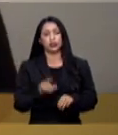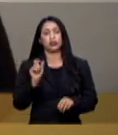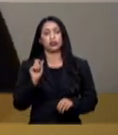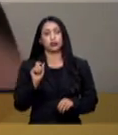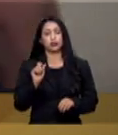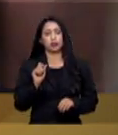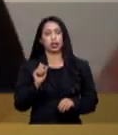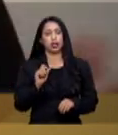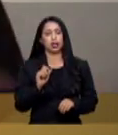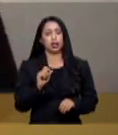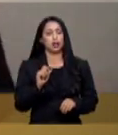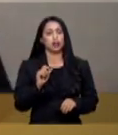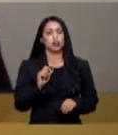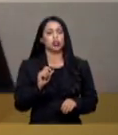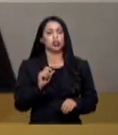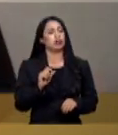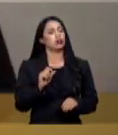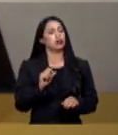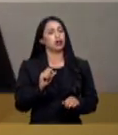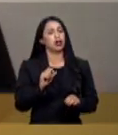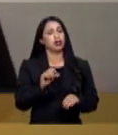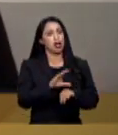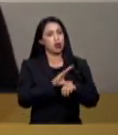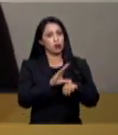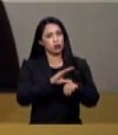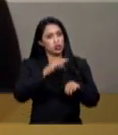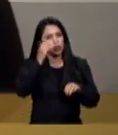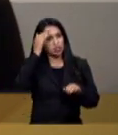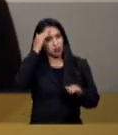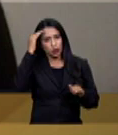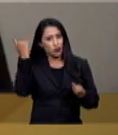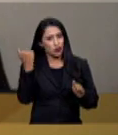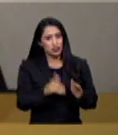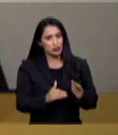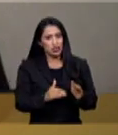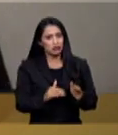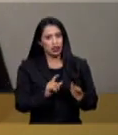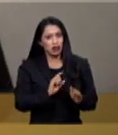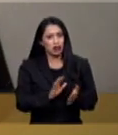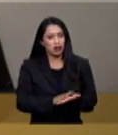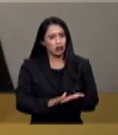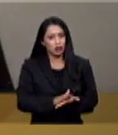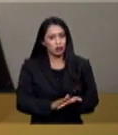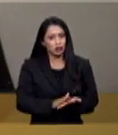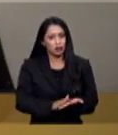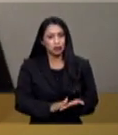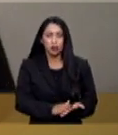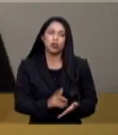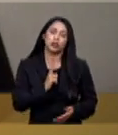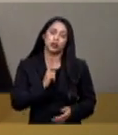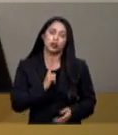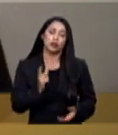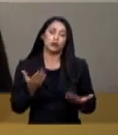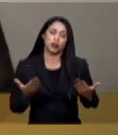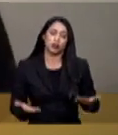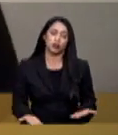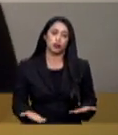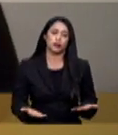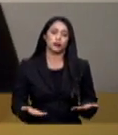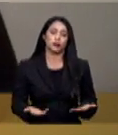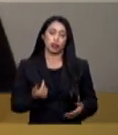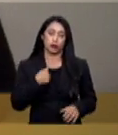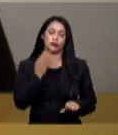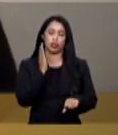assim, de um desrespeito à Constituição, uma ultratividade da lei, e estou, então, optando, mas